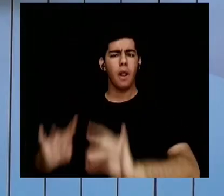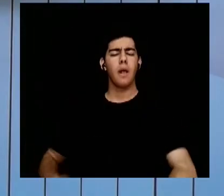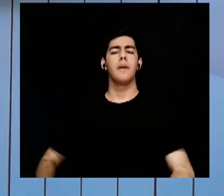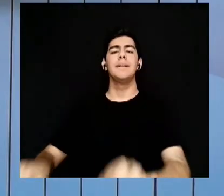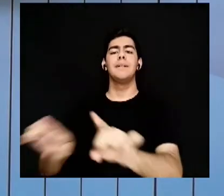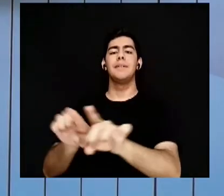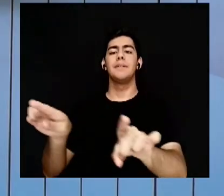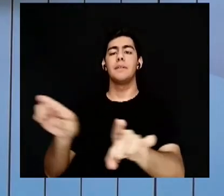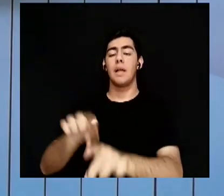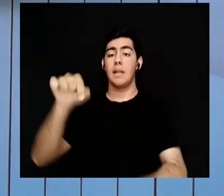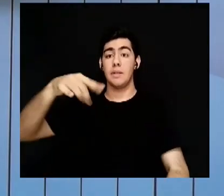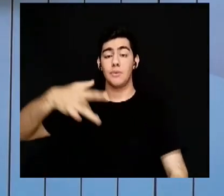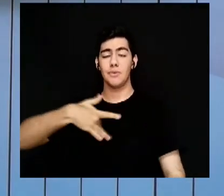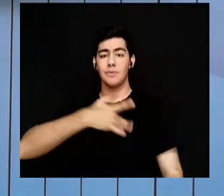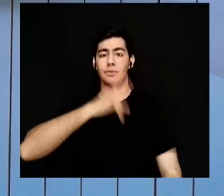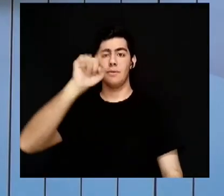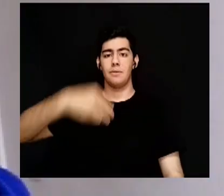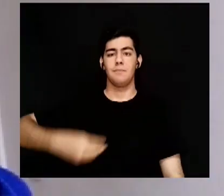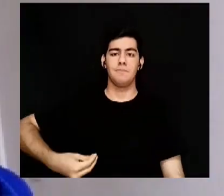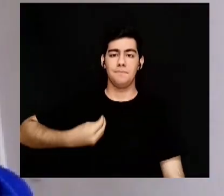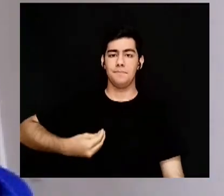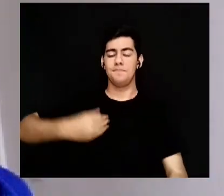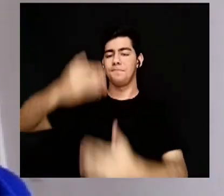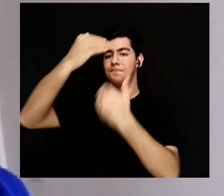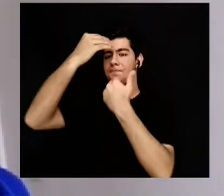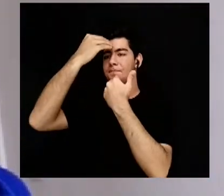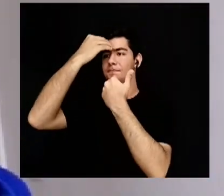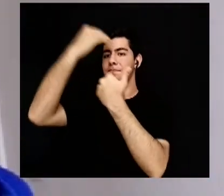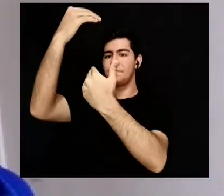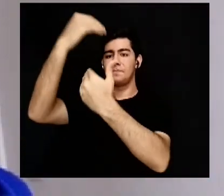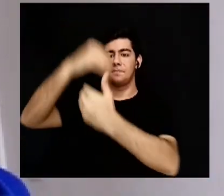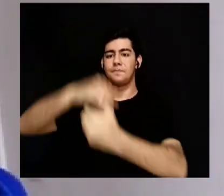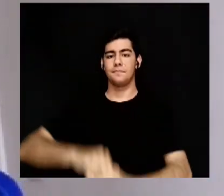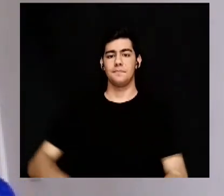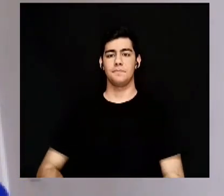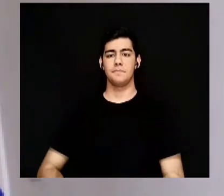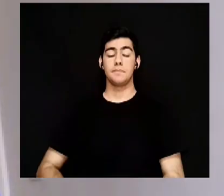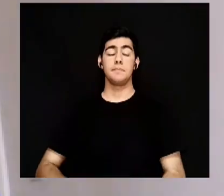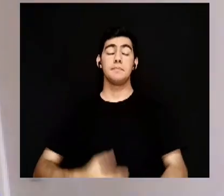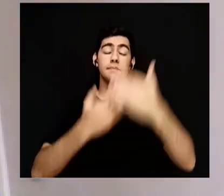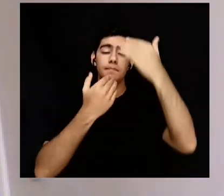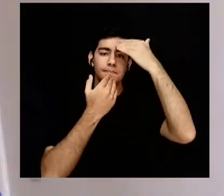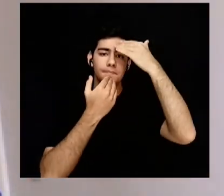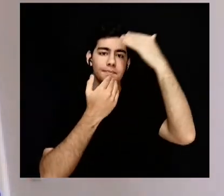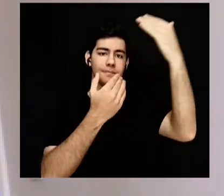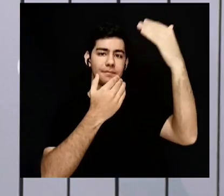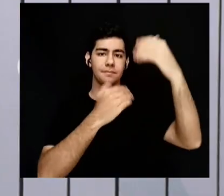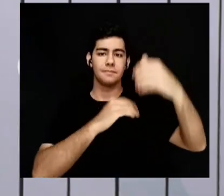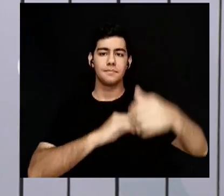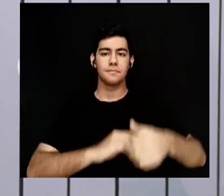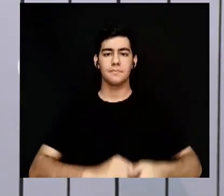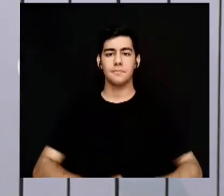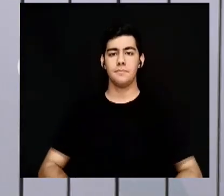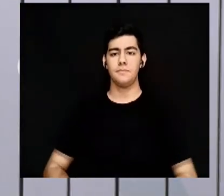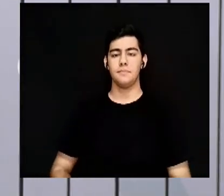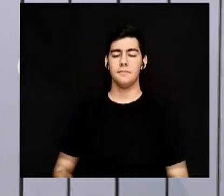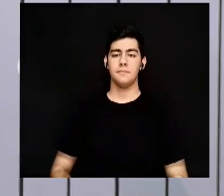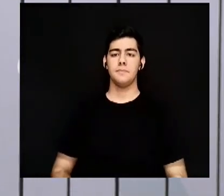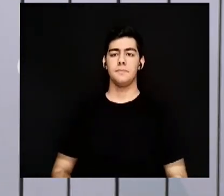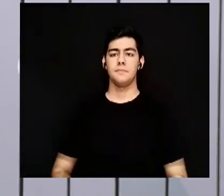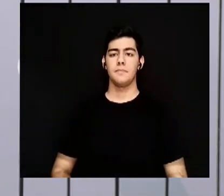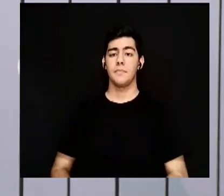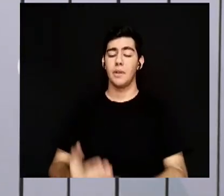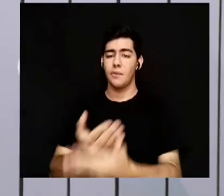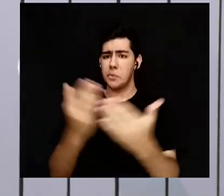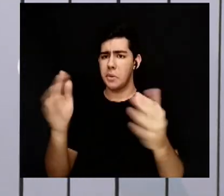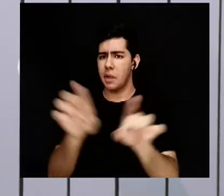é Vida. Muito obrigada. Eu que agradeço. Obrigada. Muito bem, e você que está acompanhando a